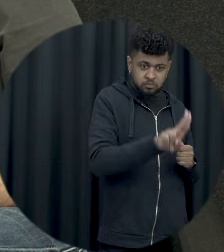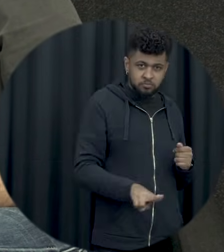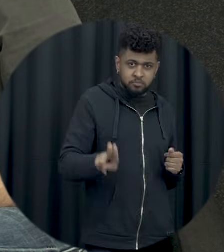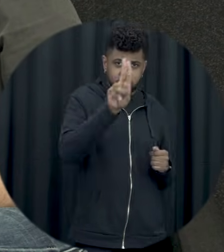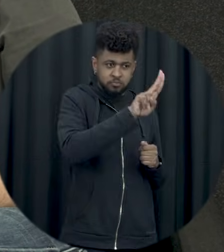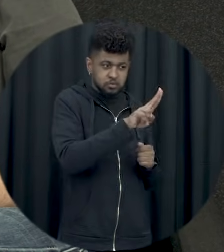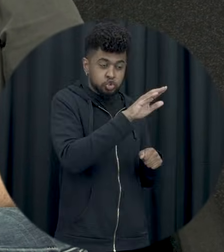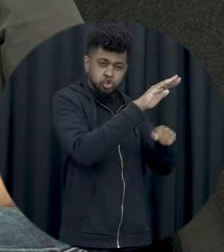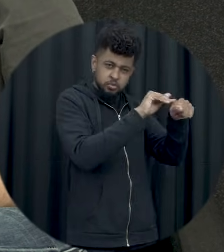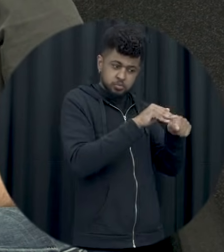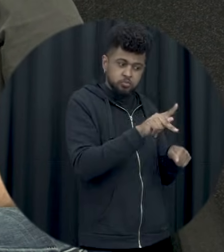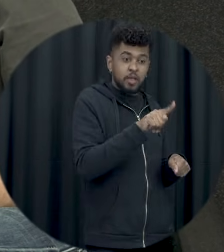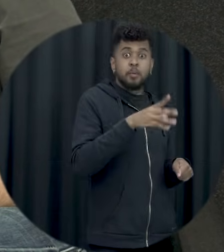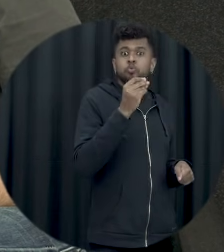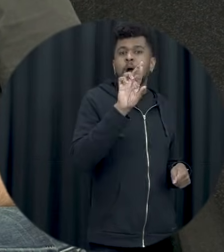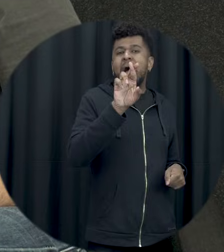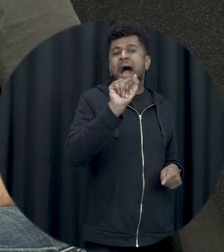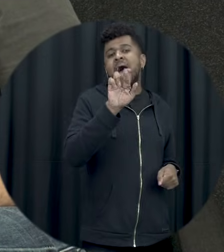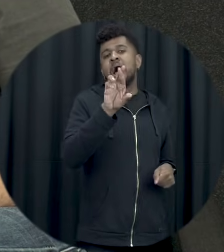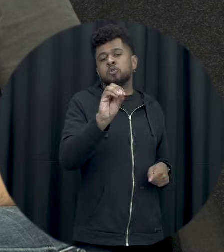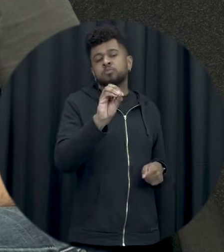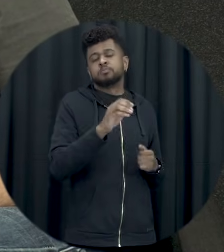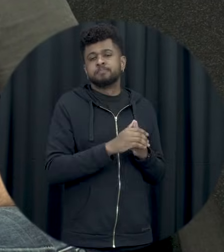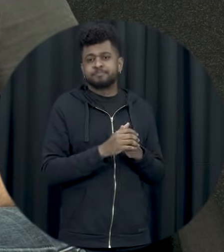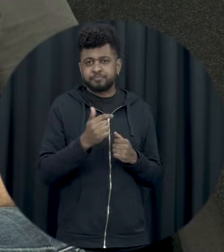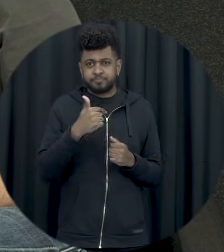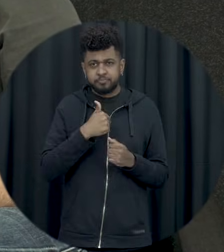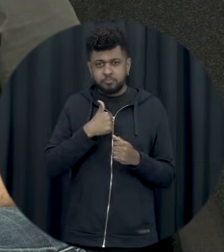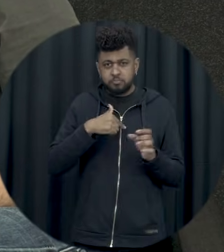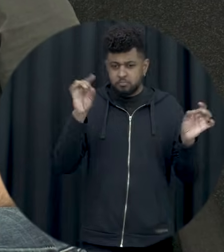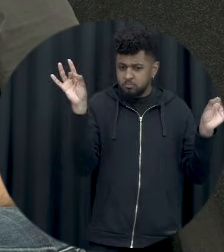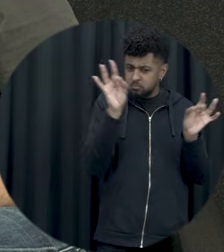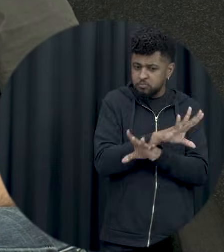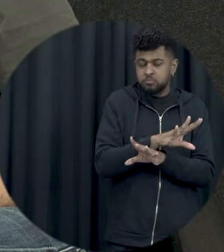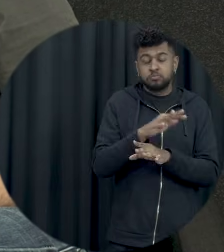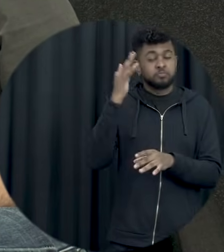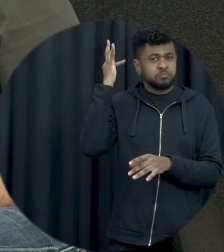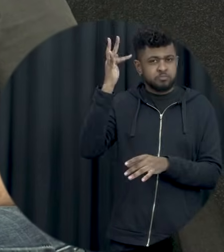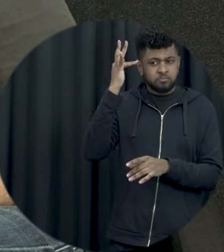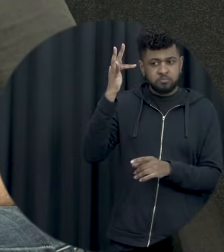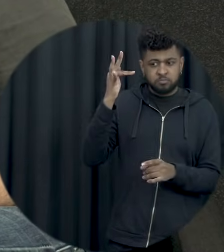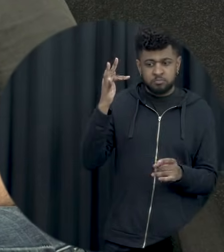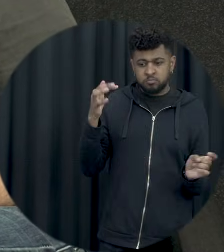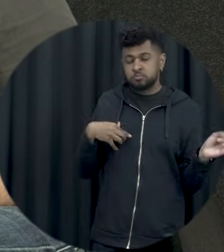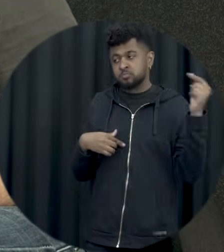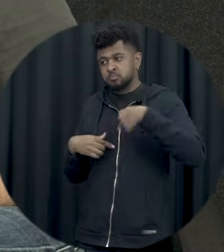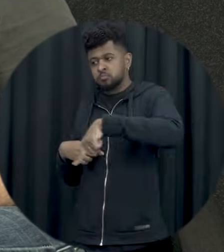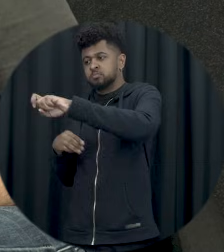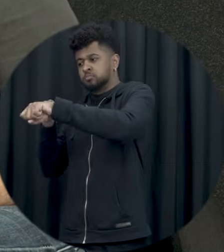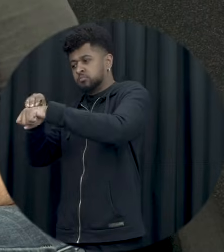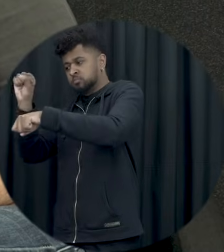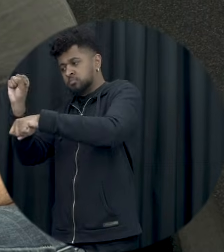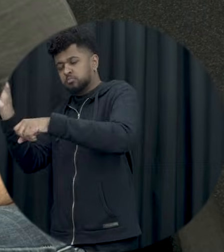muito raros. Então eu, na realidade, eu saí da graduação e fui para o mestrado. Voltei para o mestrado, voltei para a Itália e fiz